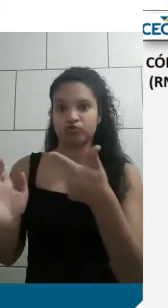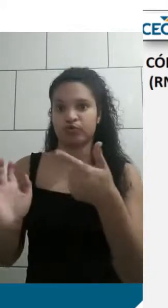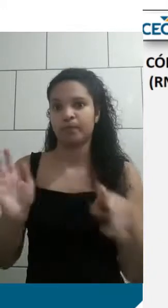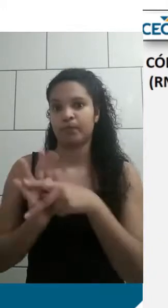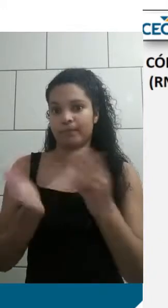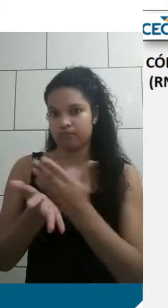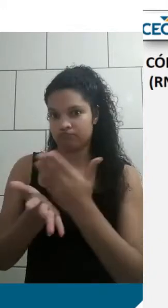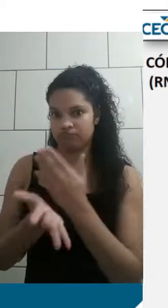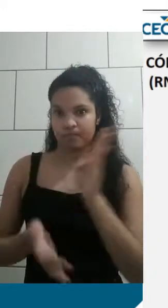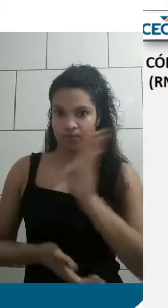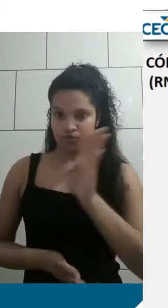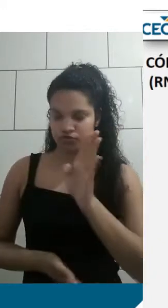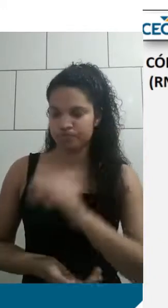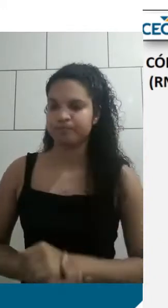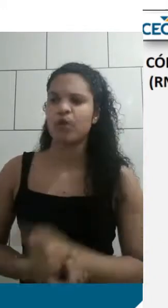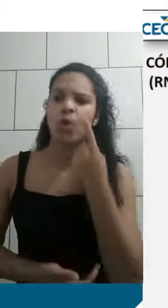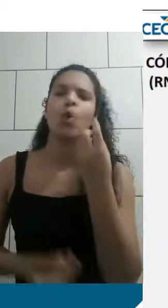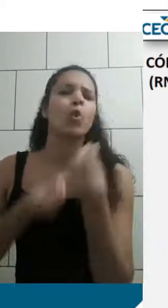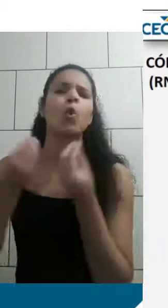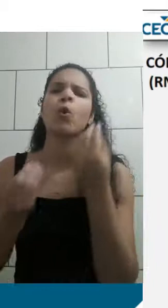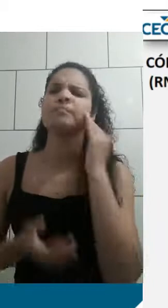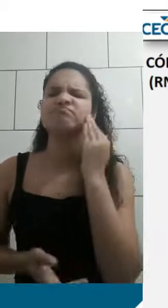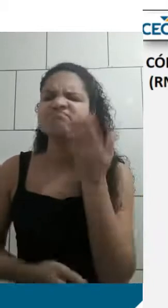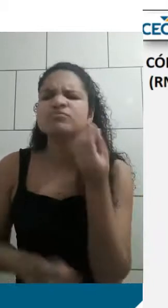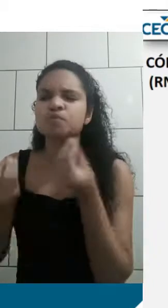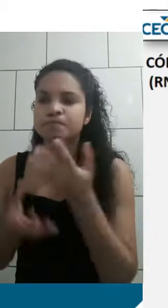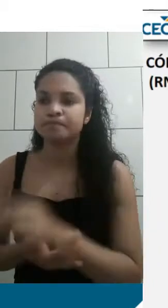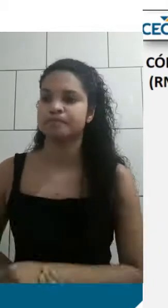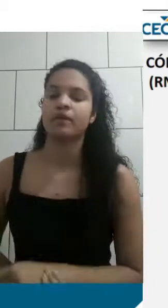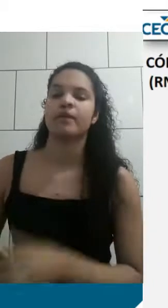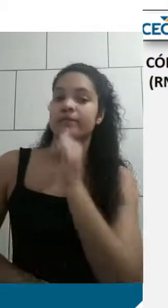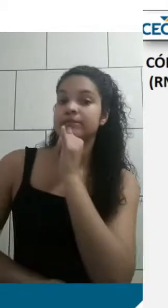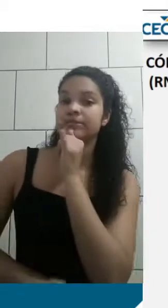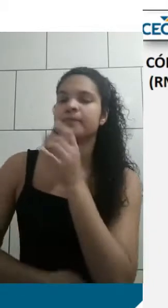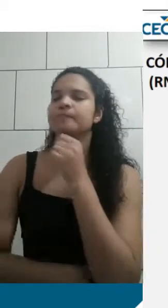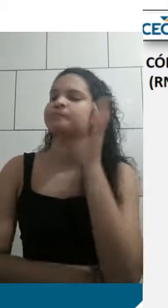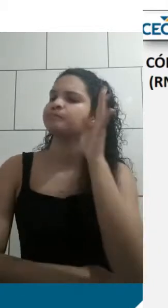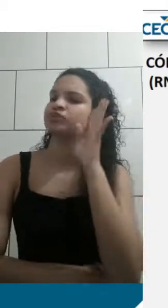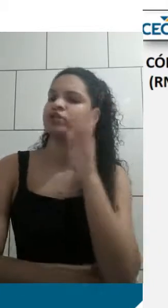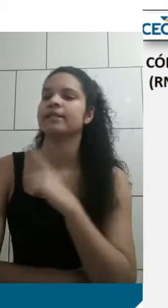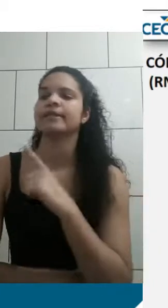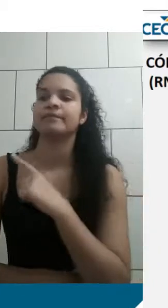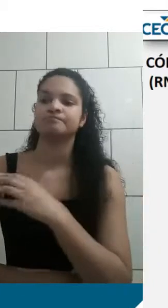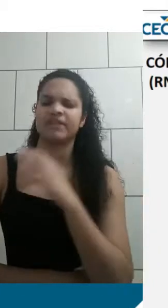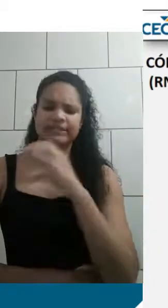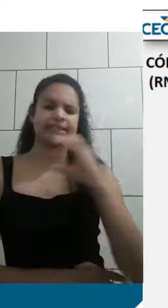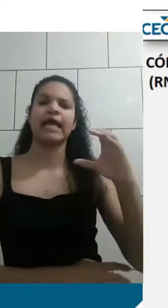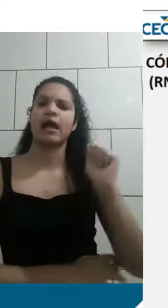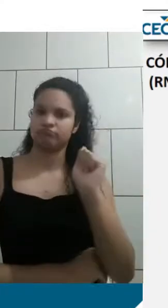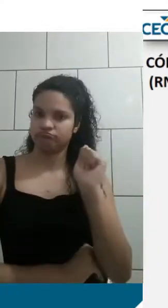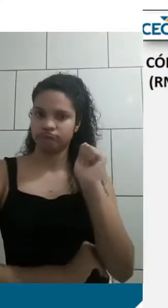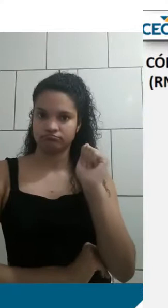PVS. E a gente lê essa tabela da seguinte maneira. Vamos supor que tenhamos lá no RNA mensageiro o códon CCA.